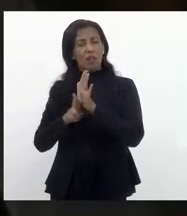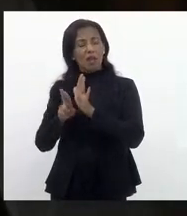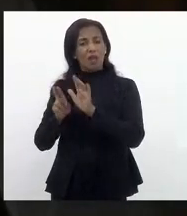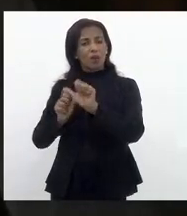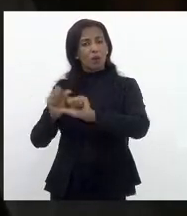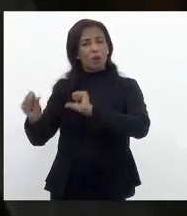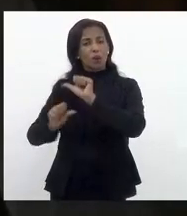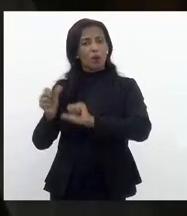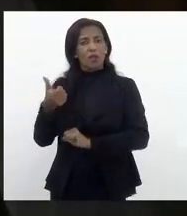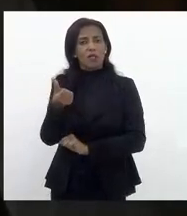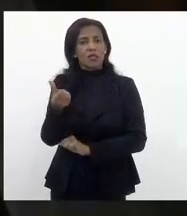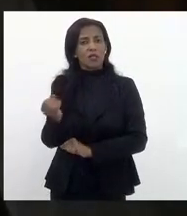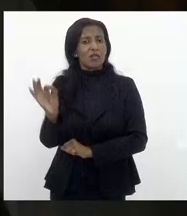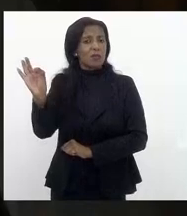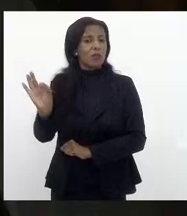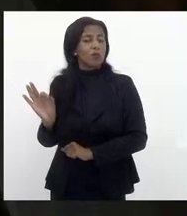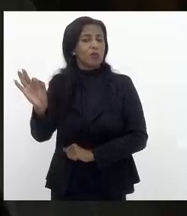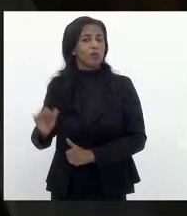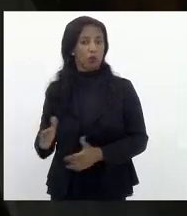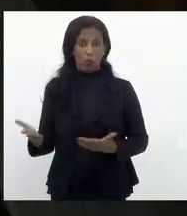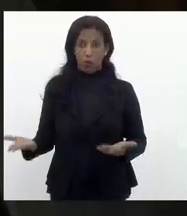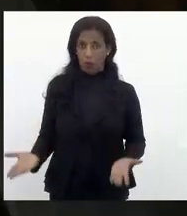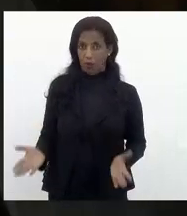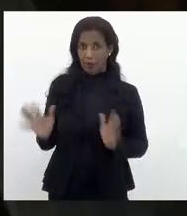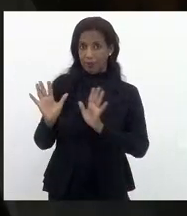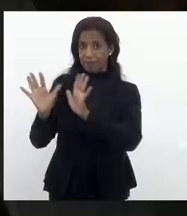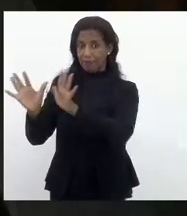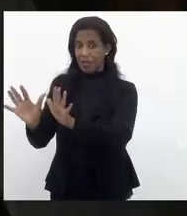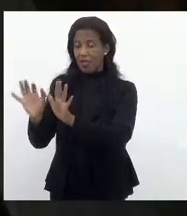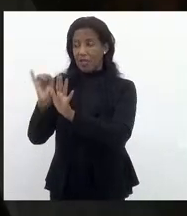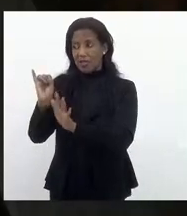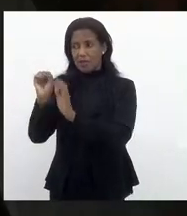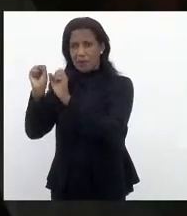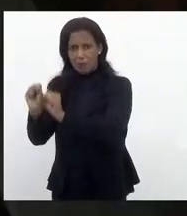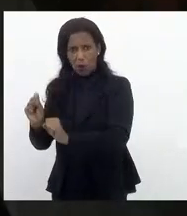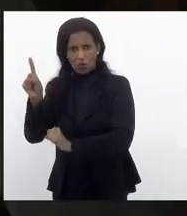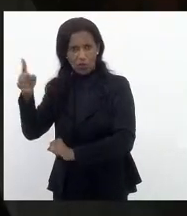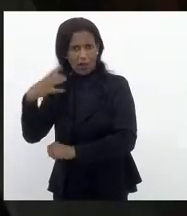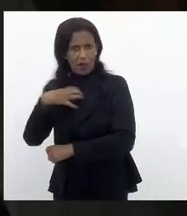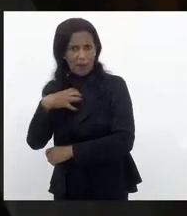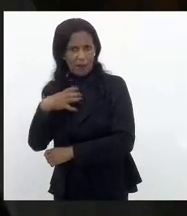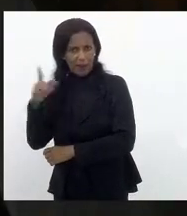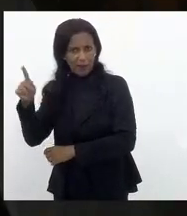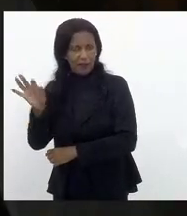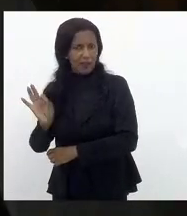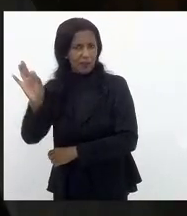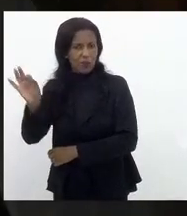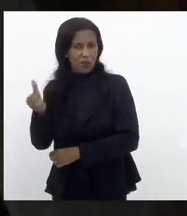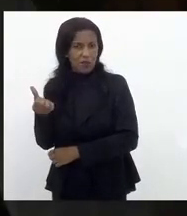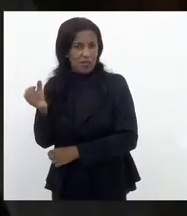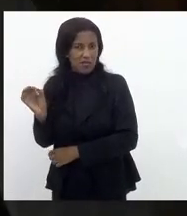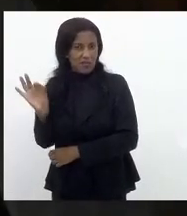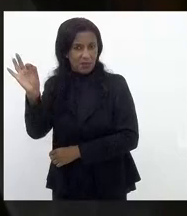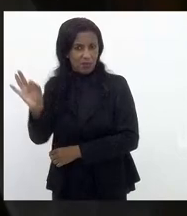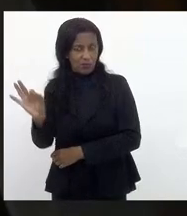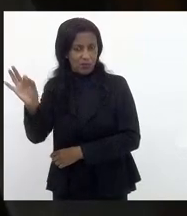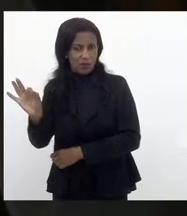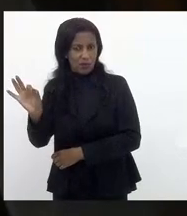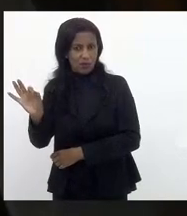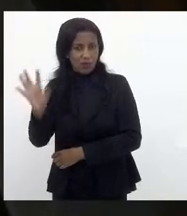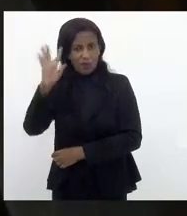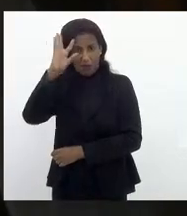de transição e sessenta por cento você pode na Bahia aquele percentual de 60